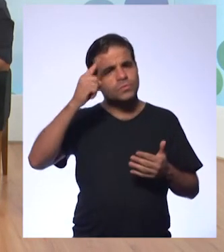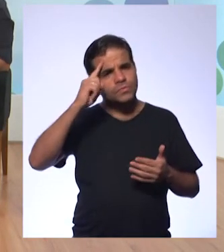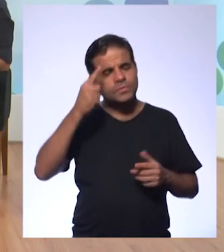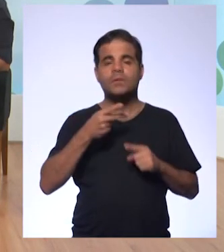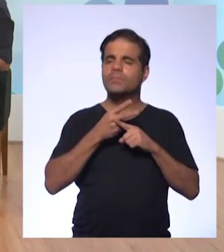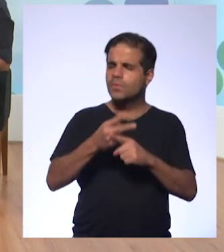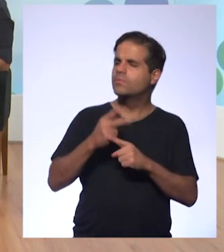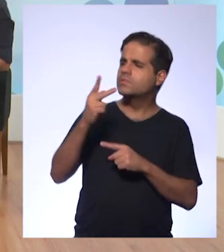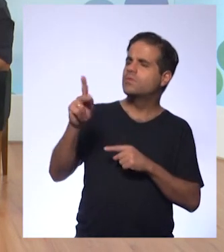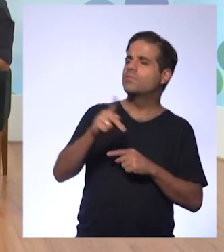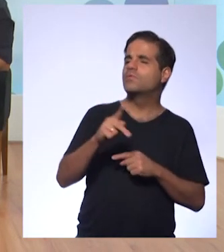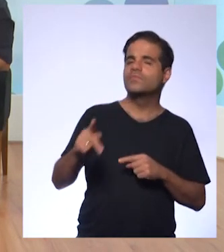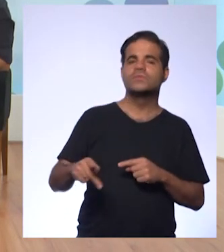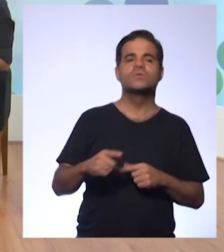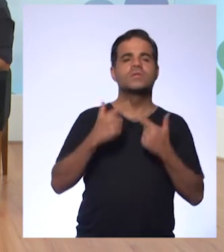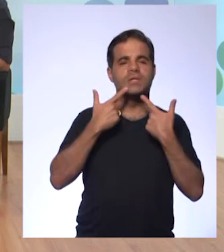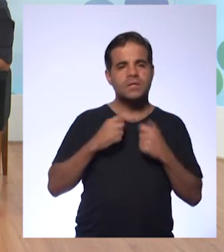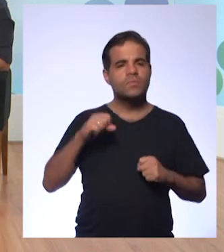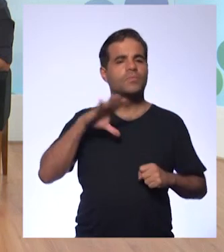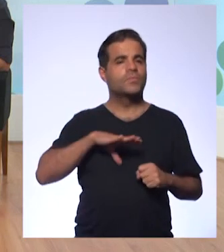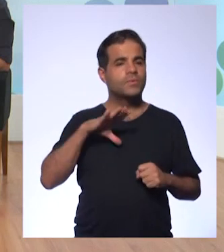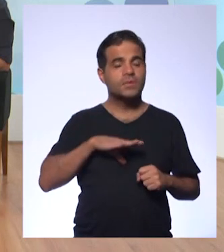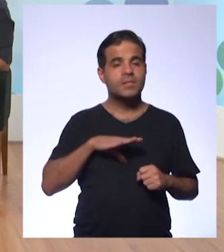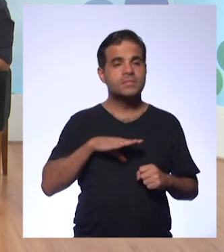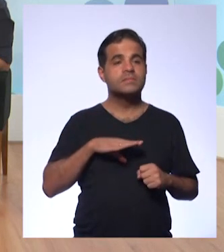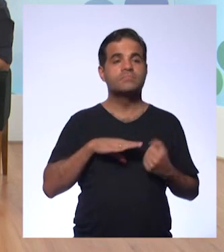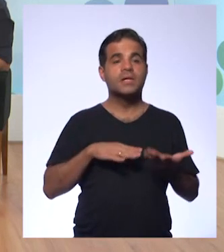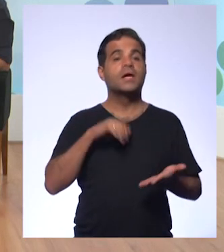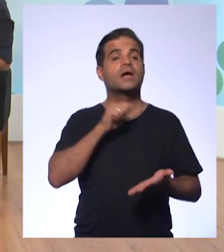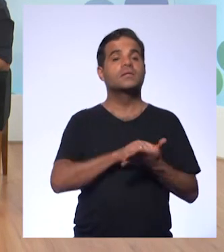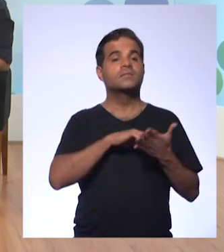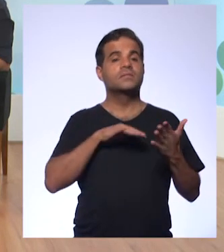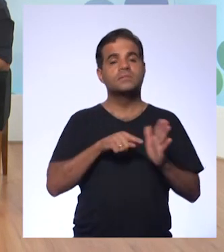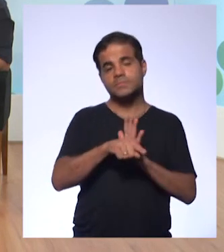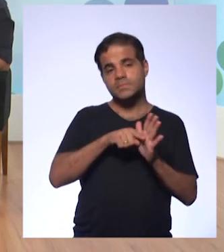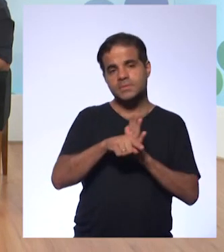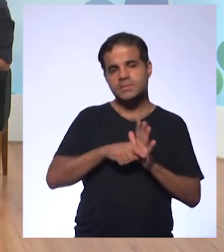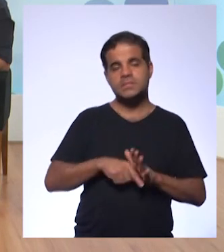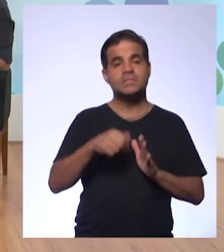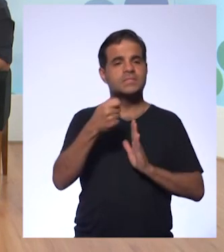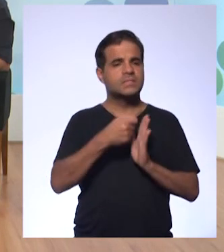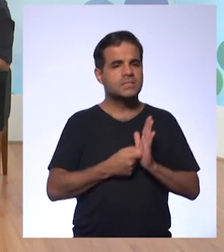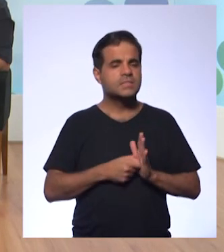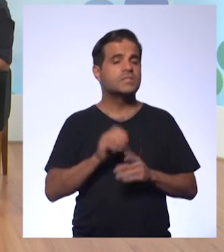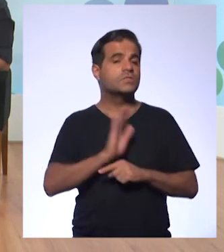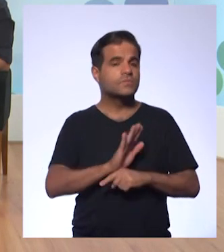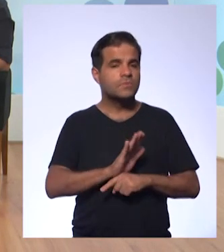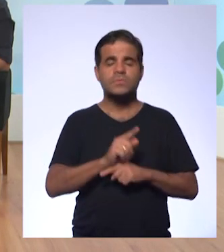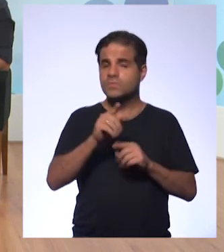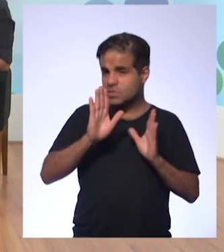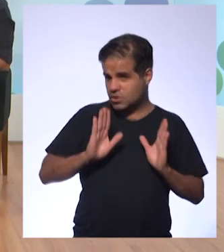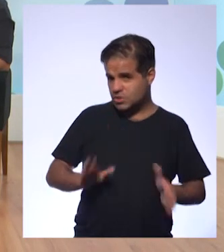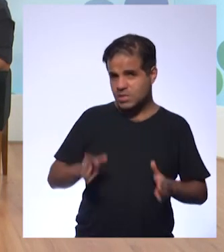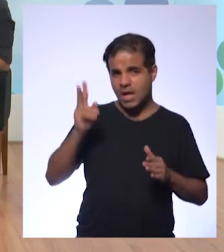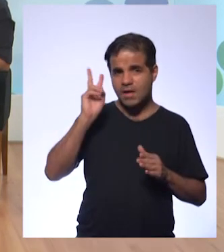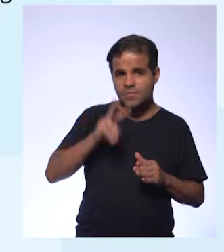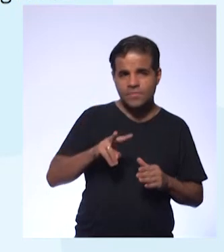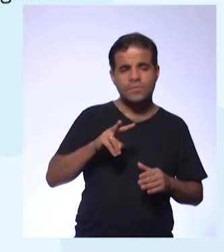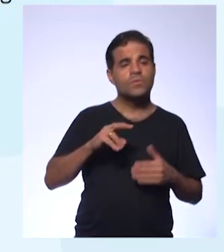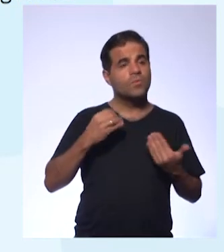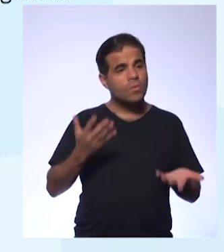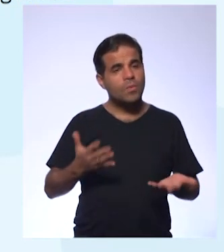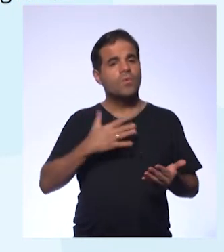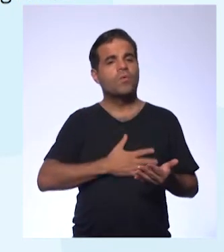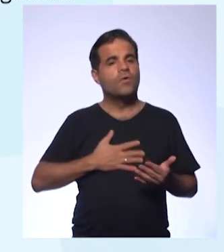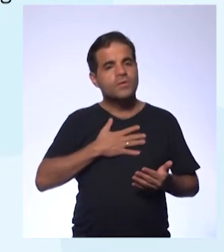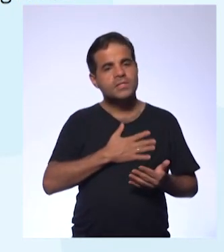procure o seu professor de língua portuguesa. Atividade: pesquise resenhas de filme que você já tenha assistido ou gostaria